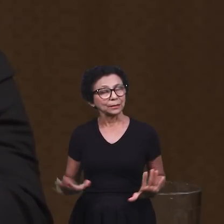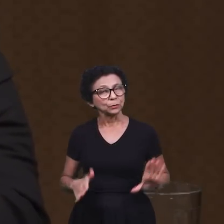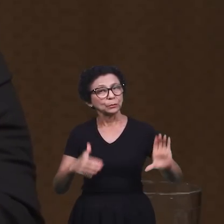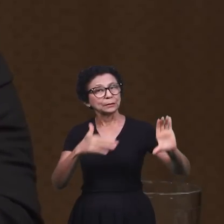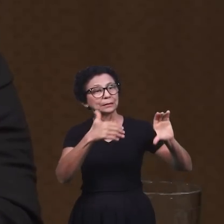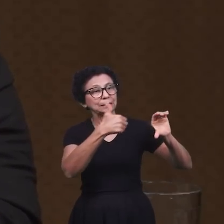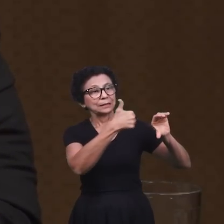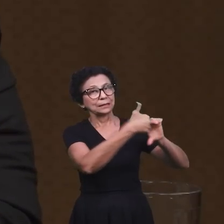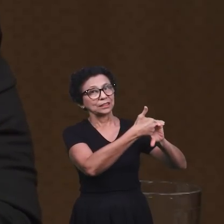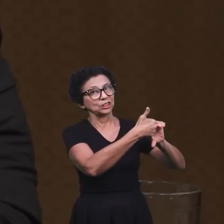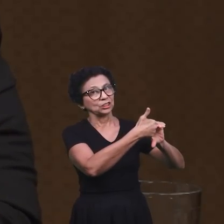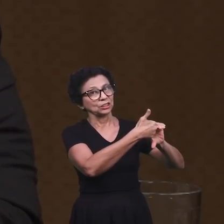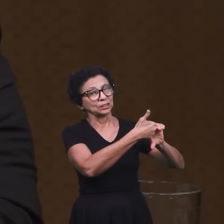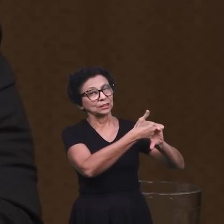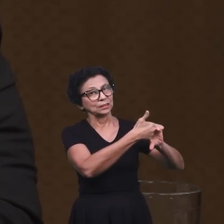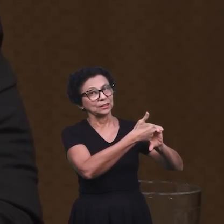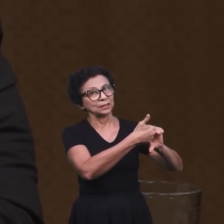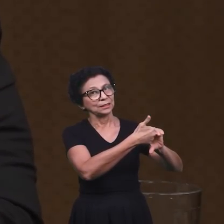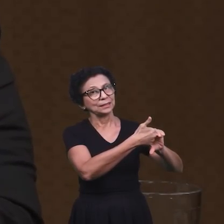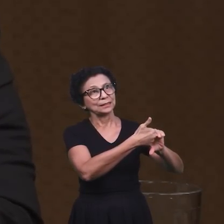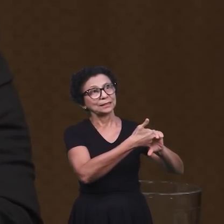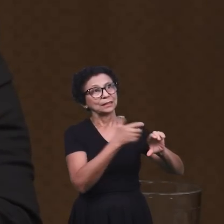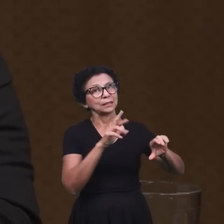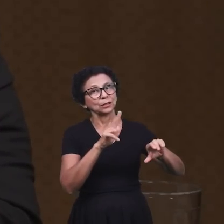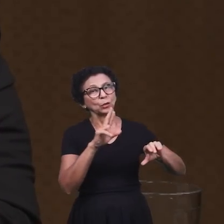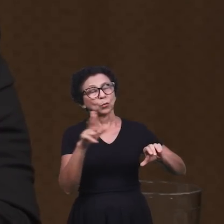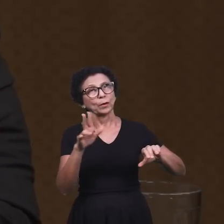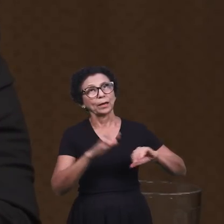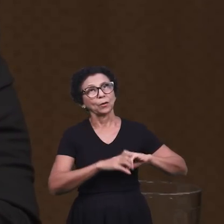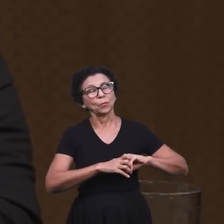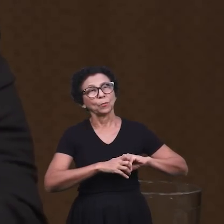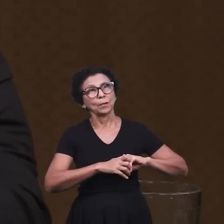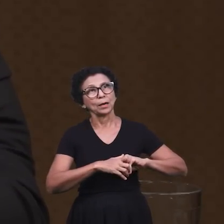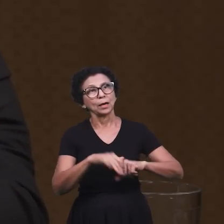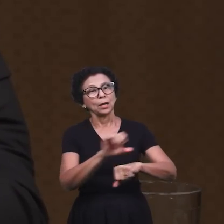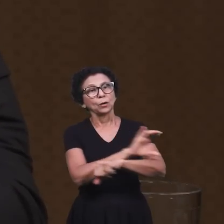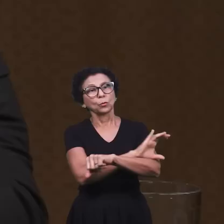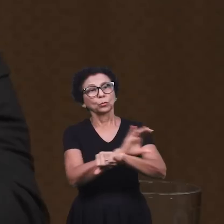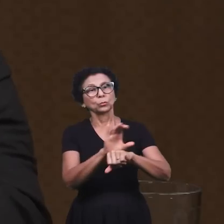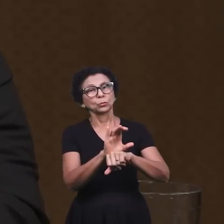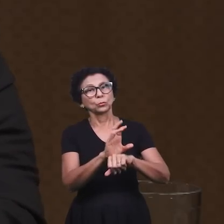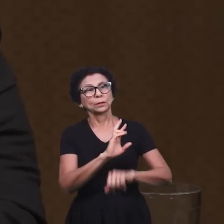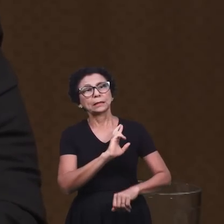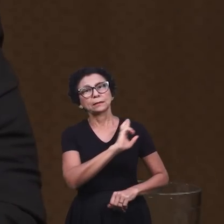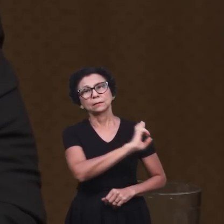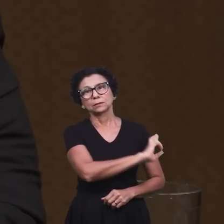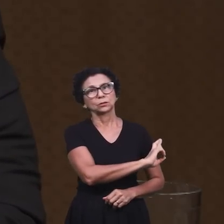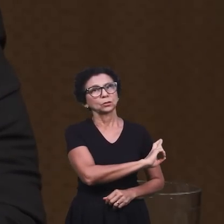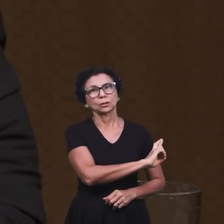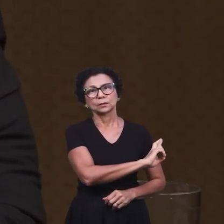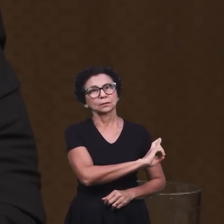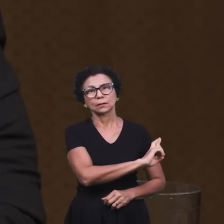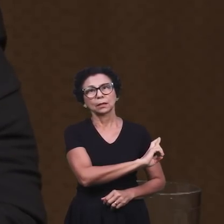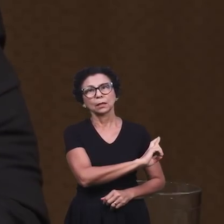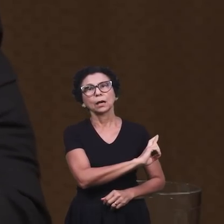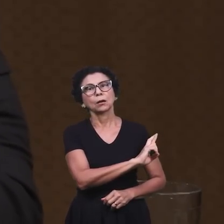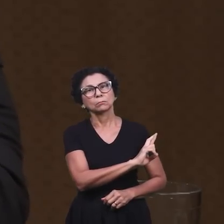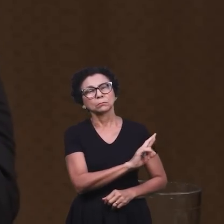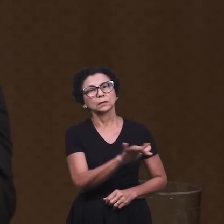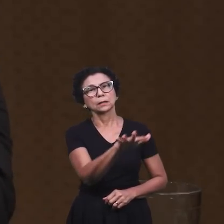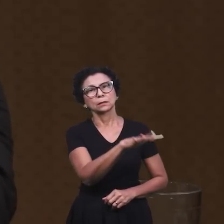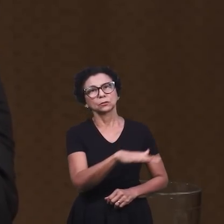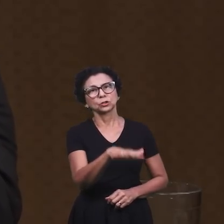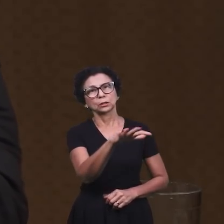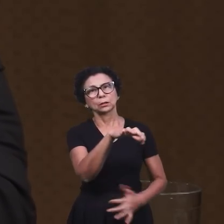cristianismo para nós não é meramente uma cultura religiosa, como se tornou para muitos no mundo, para tantos